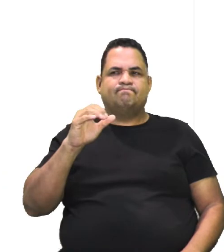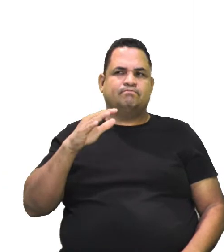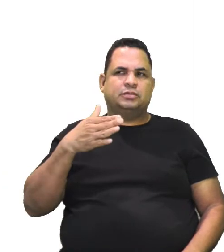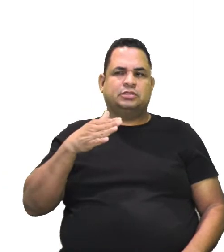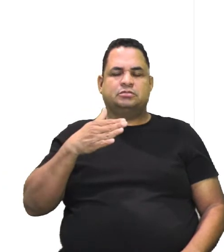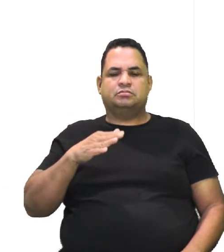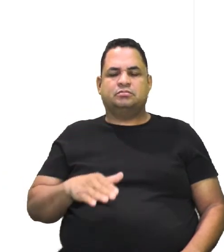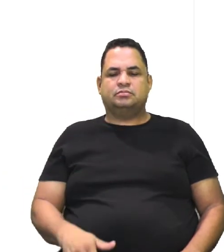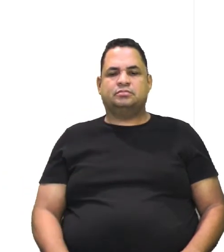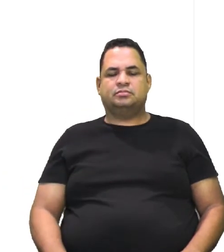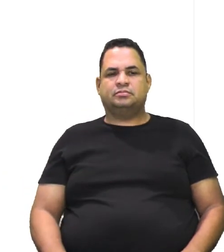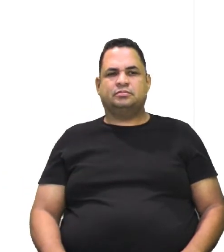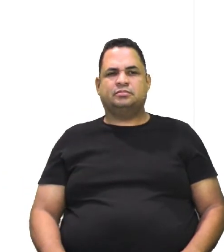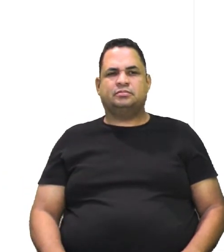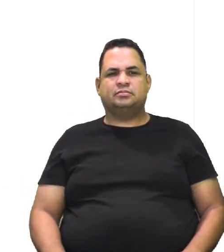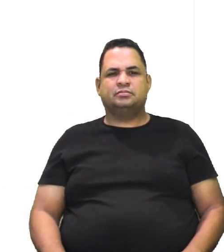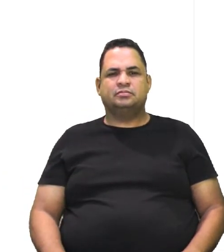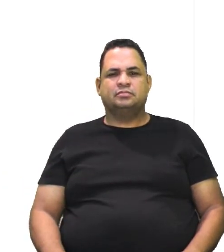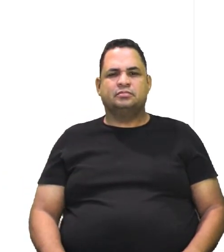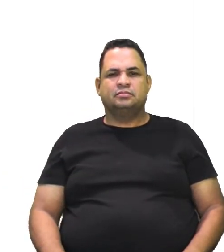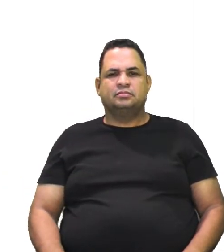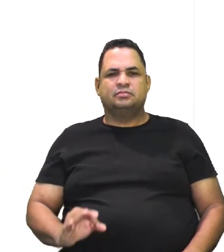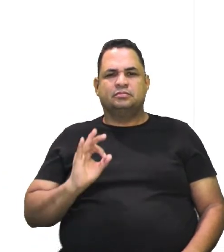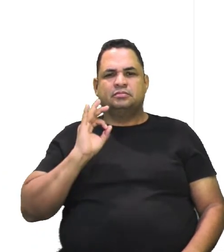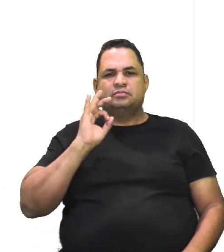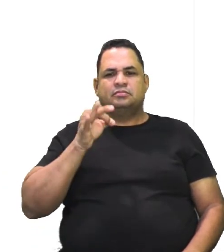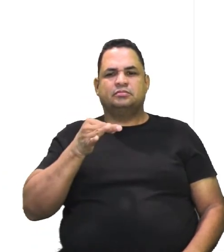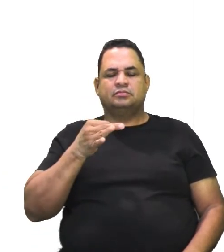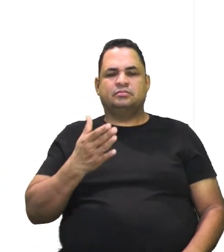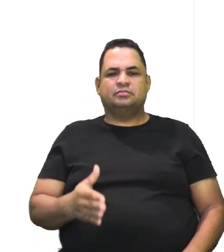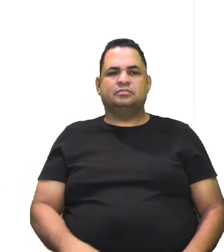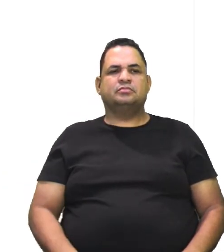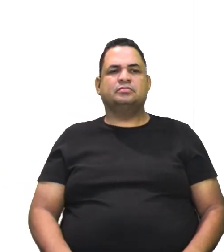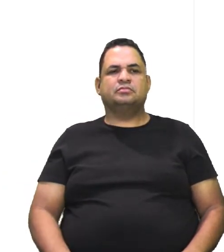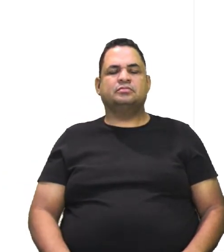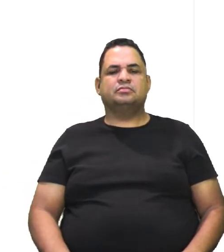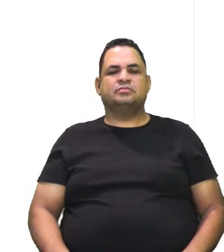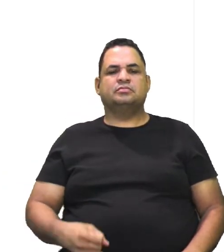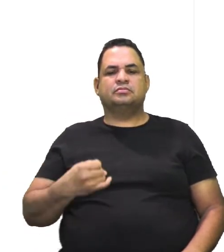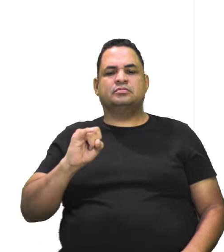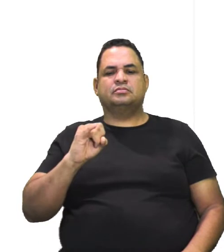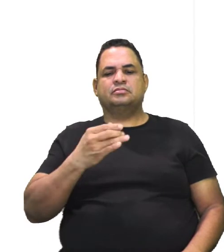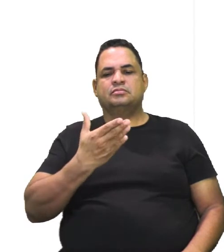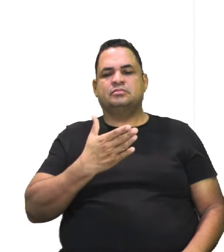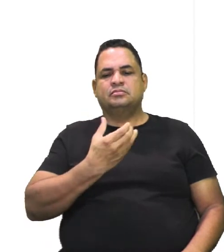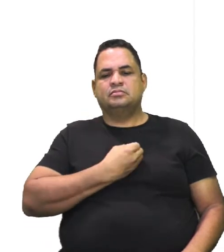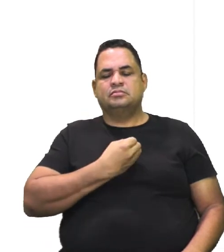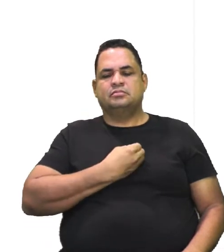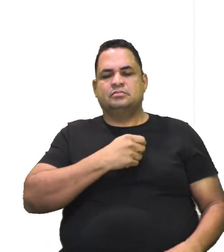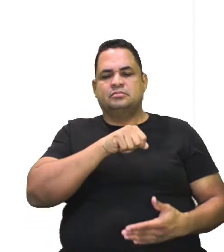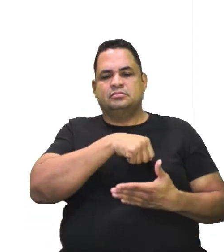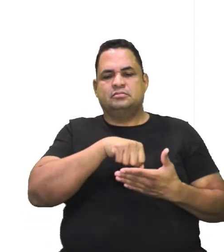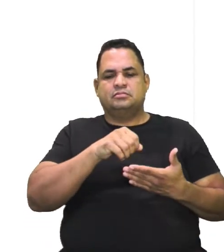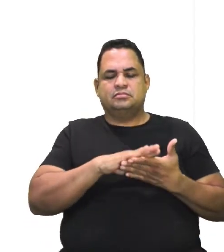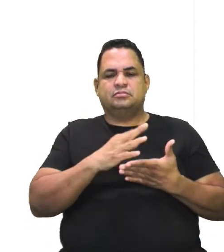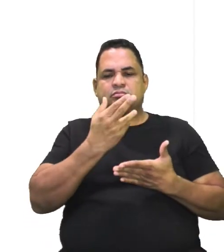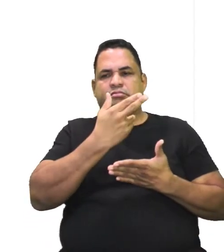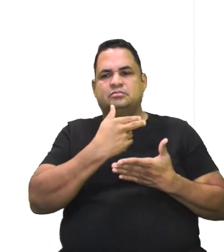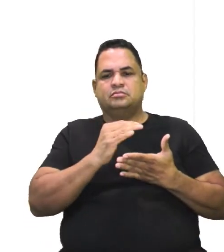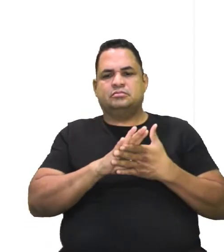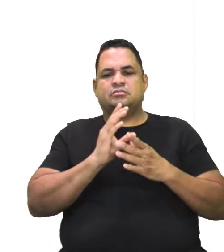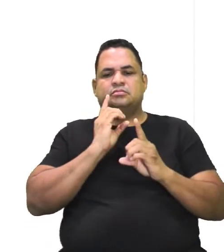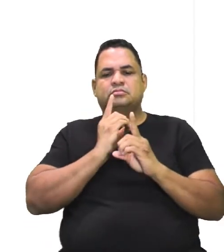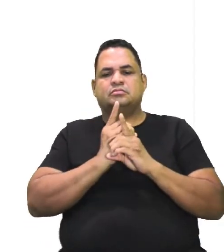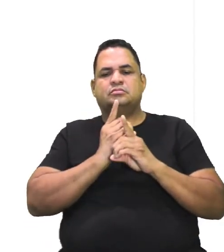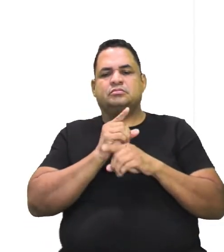Quase 2,9. Isso mesmo. Certinho? Certinho. Se você colocar esse valor, desenhar ele, localizar